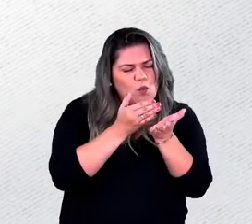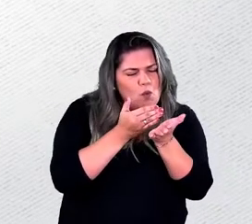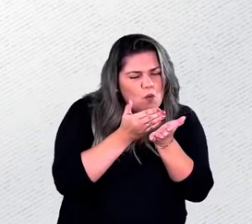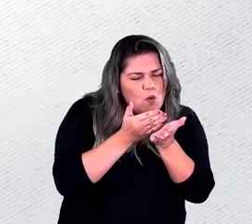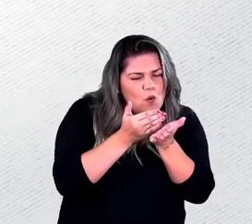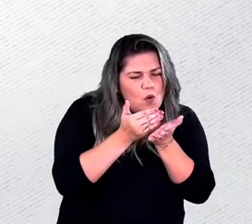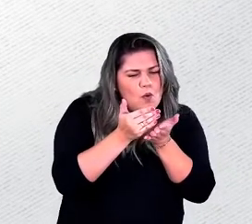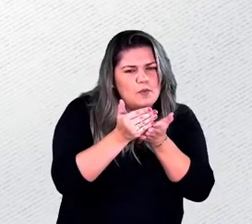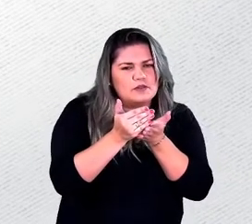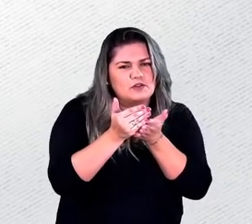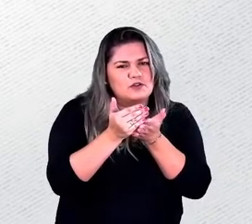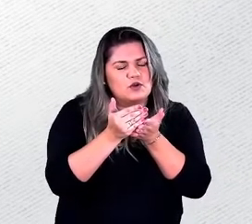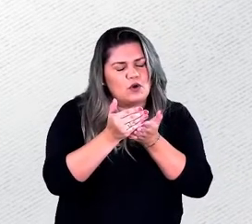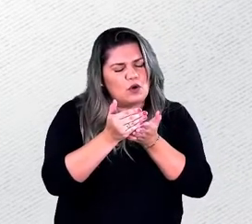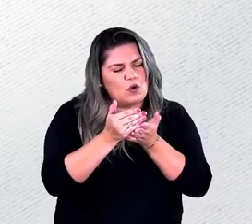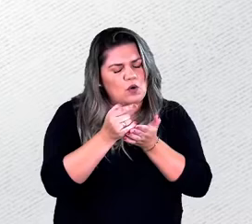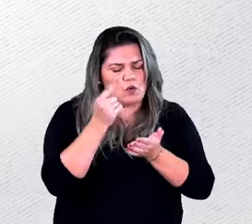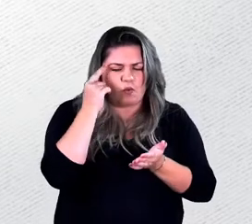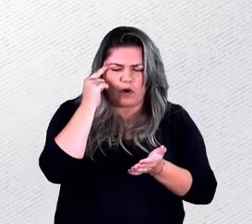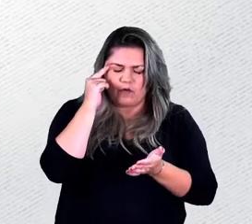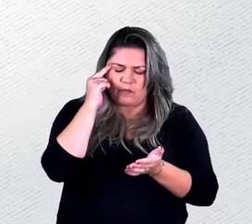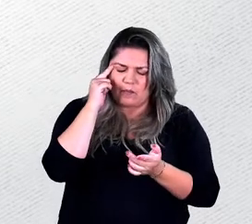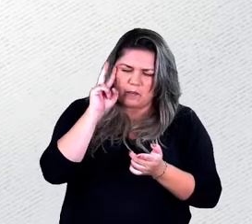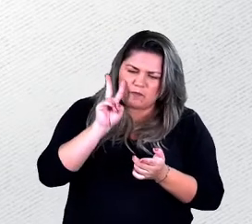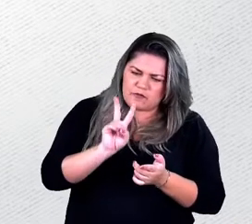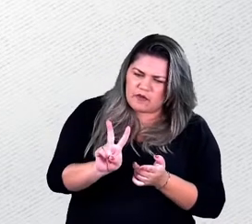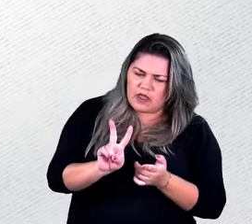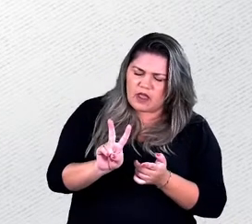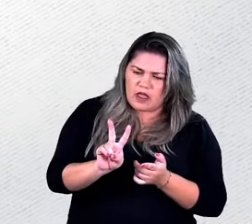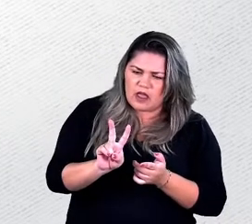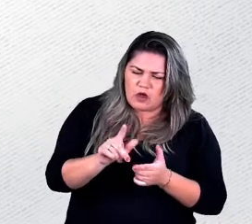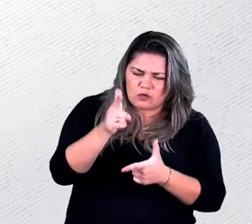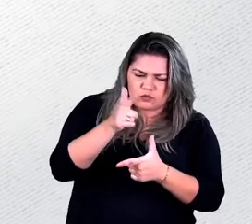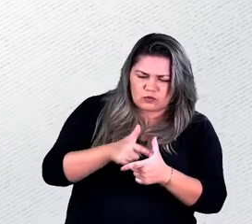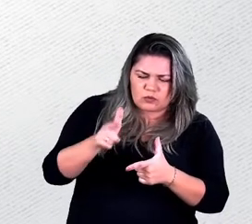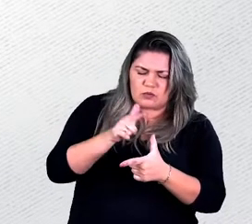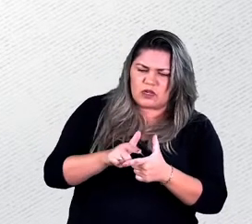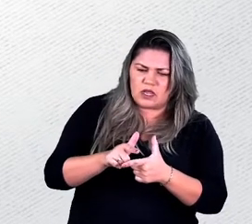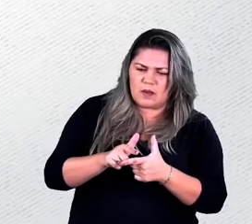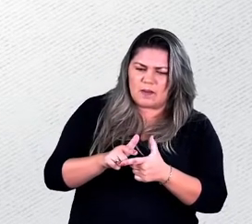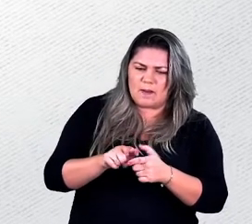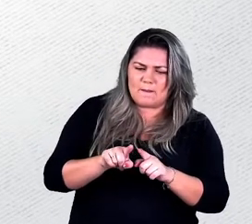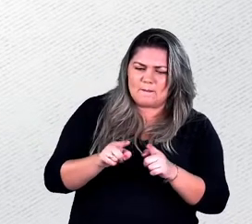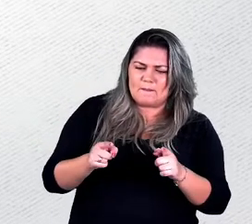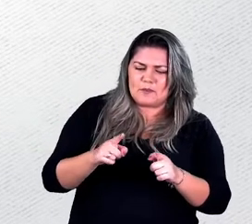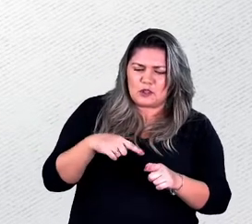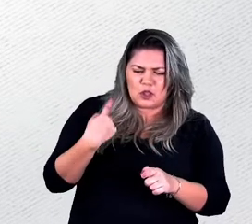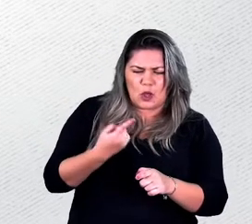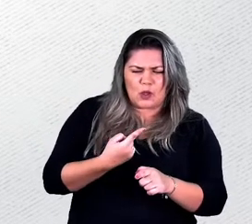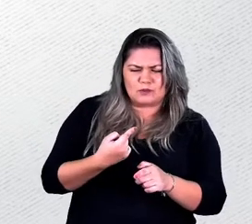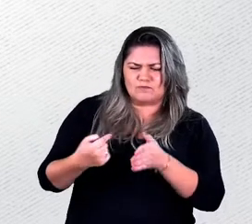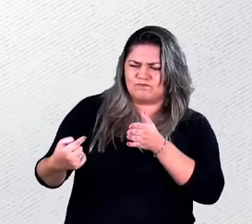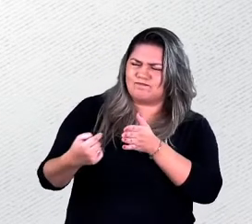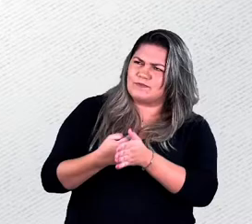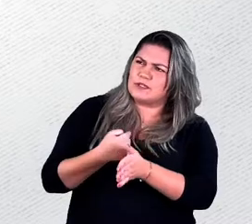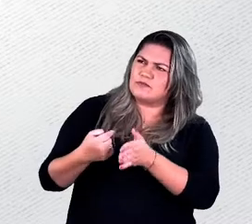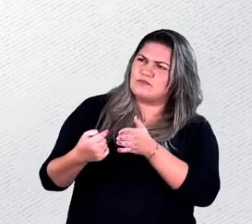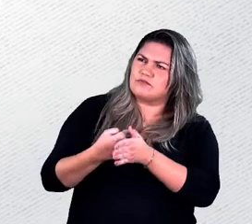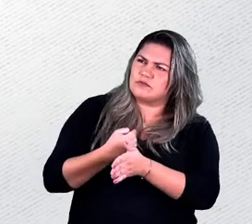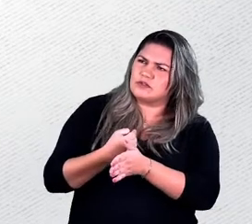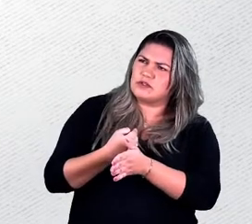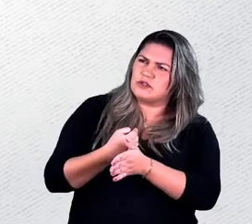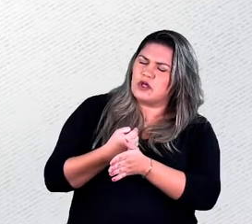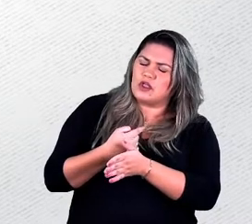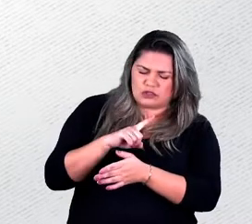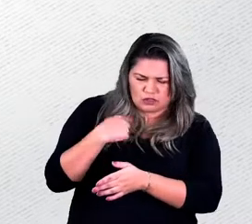as suas respostas mas sempre nos perguntamos o também se estamos